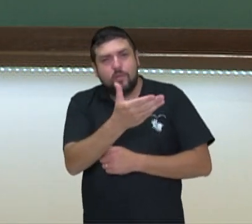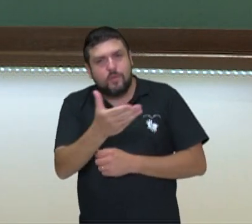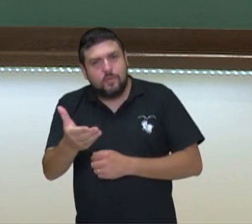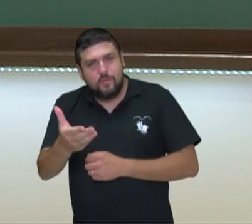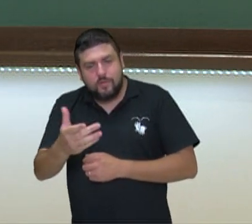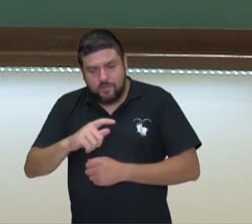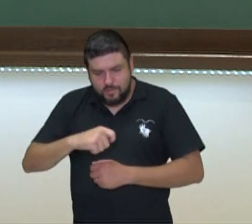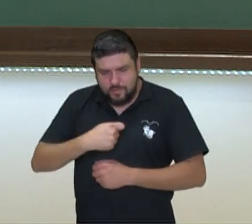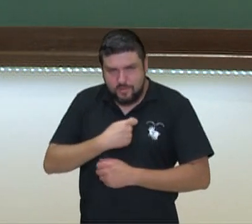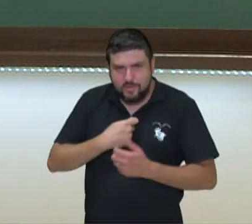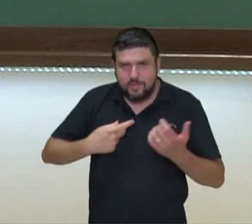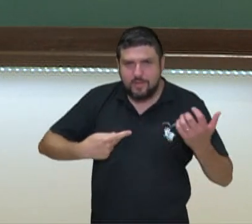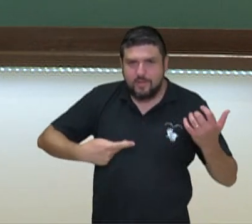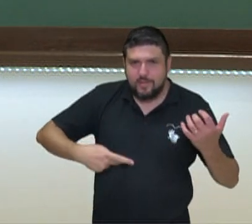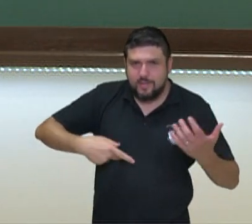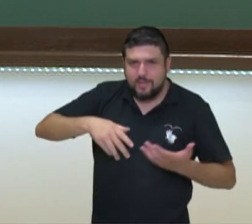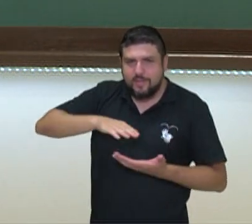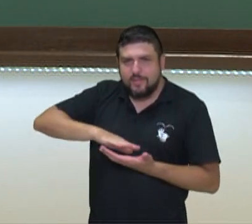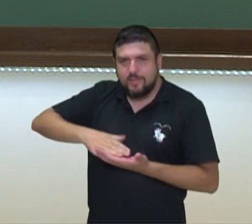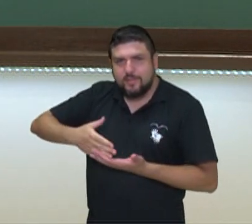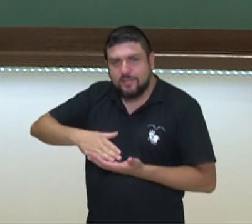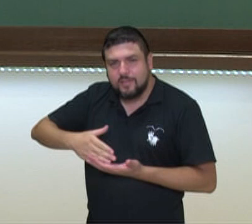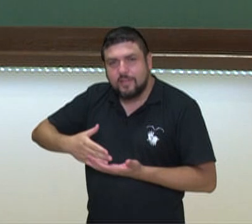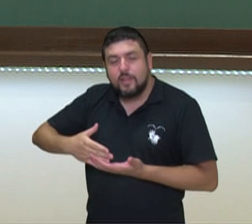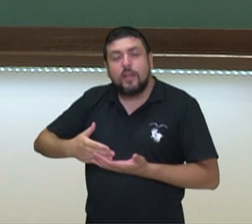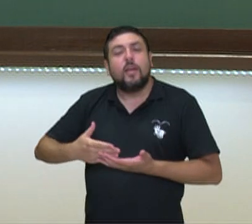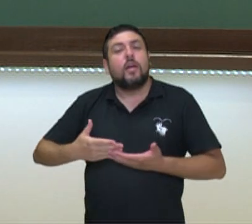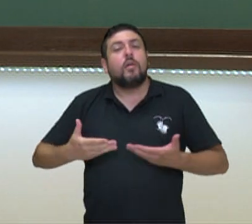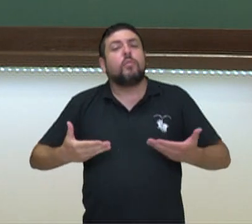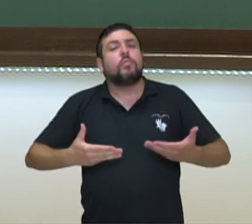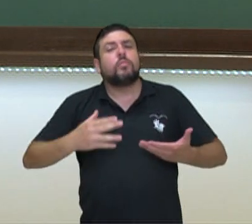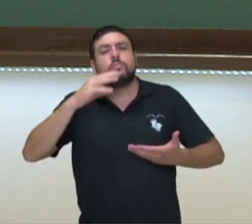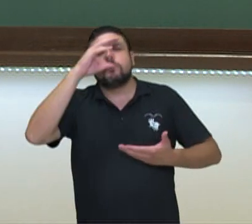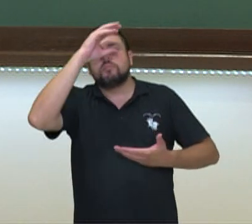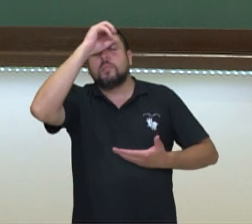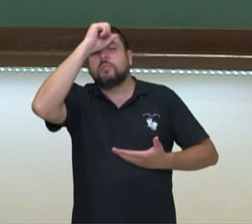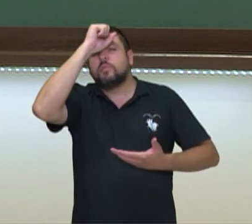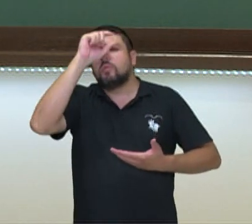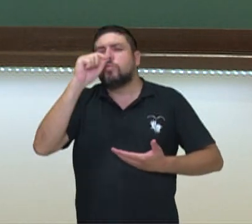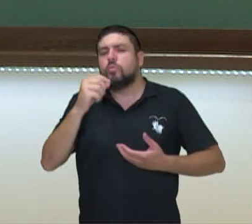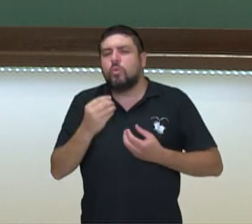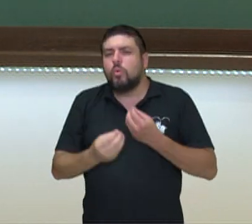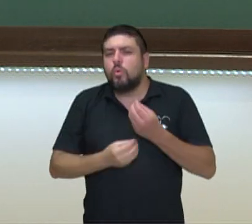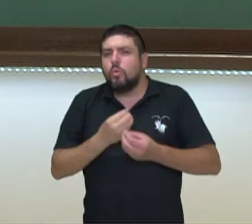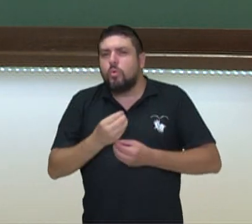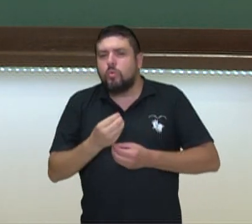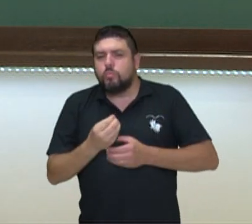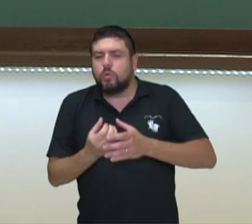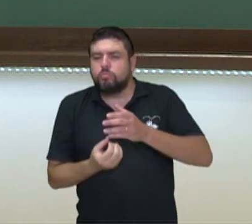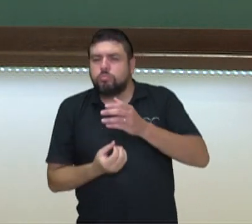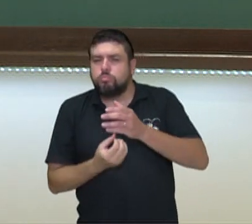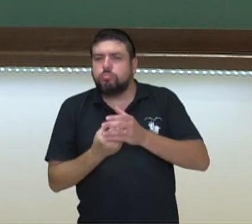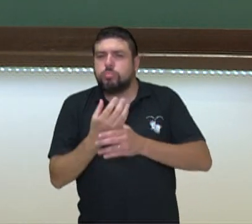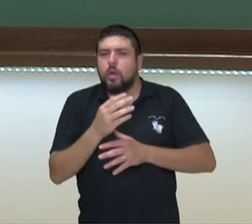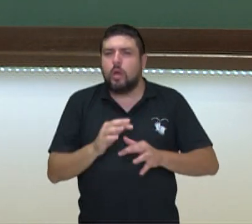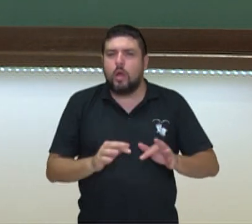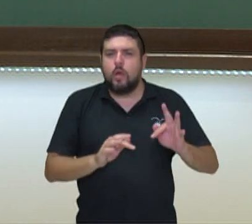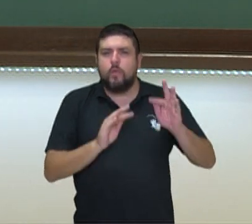o Paulo, vamos trabalhar um pouquinho sobre a lei de formação da função afim, tá? Resolver